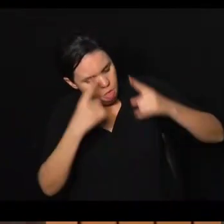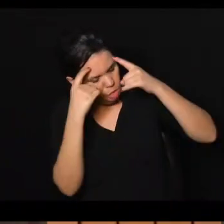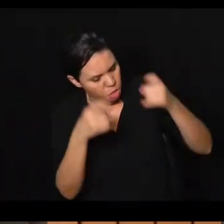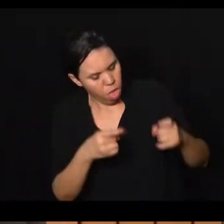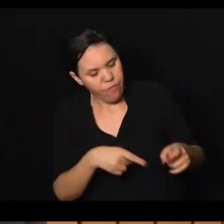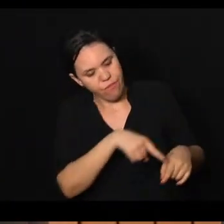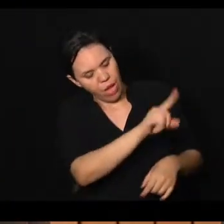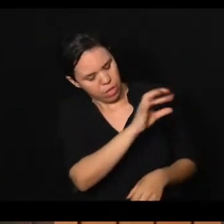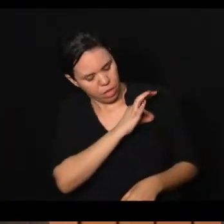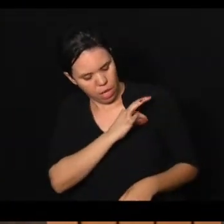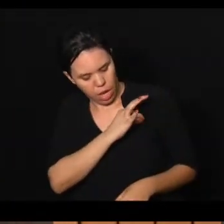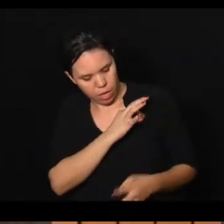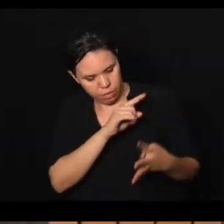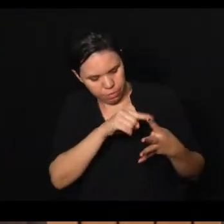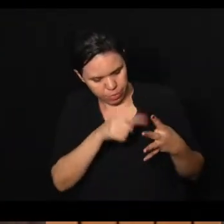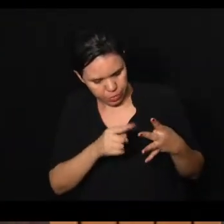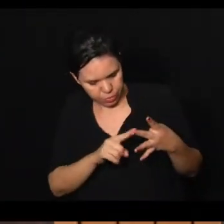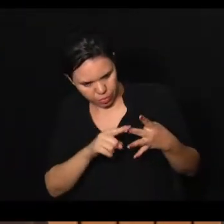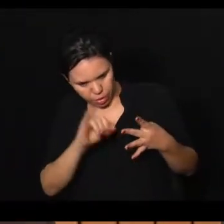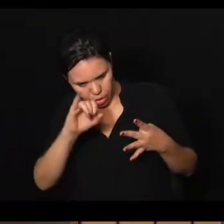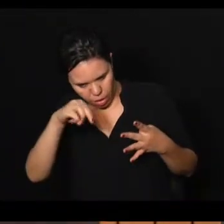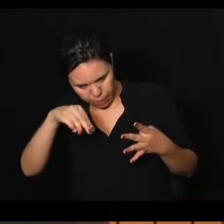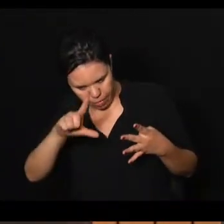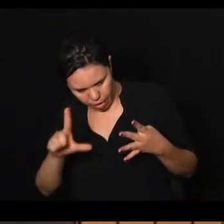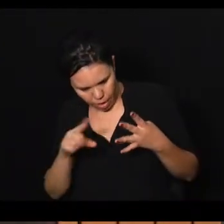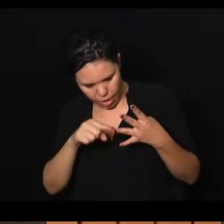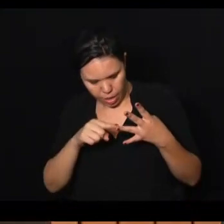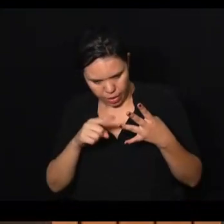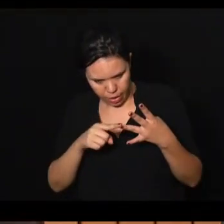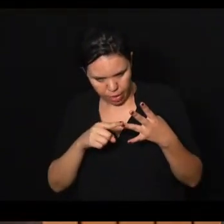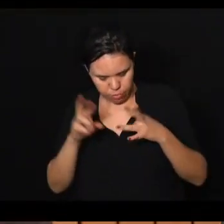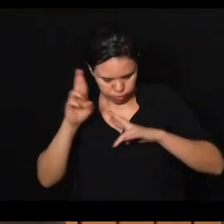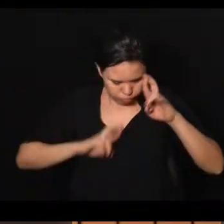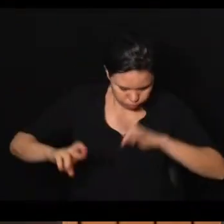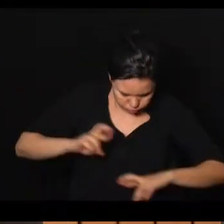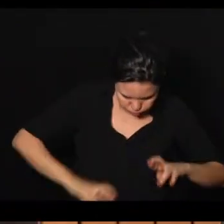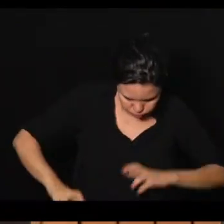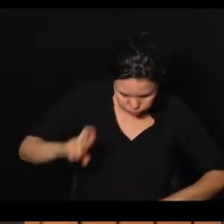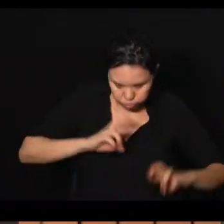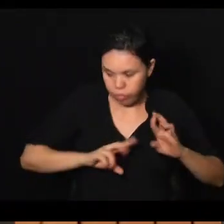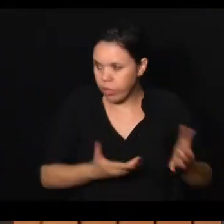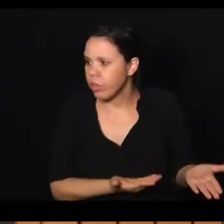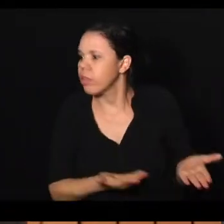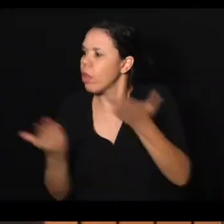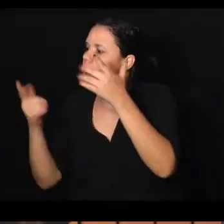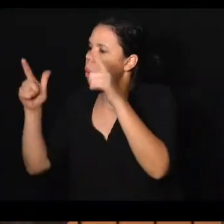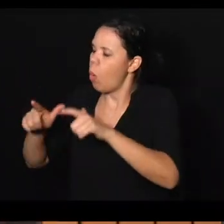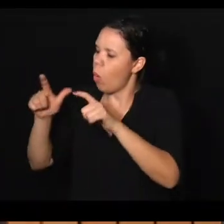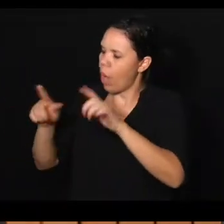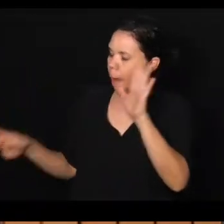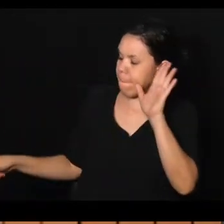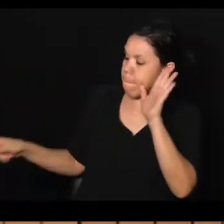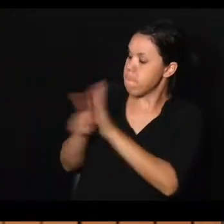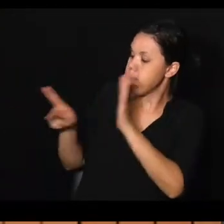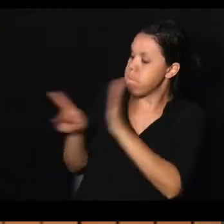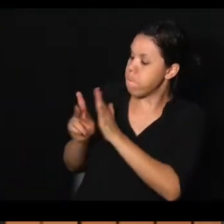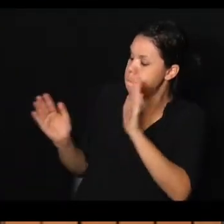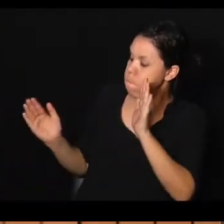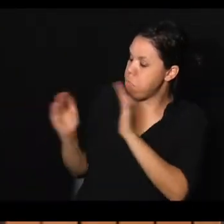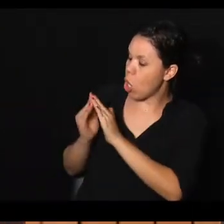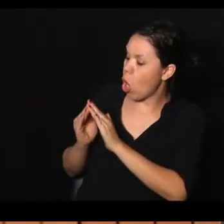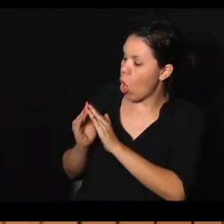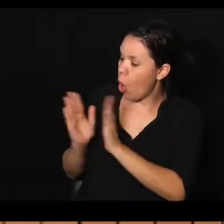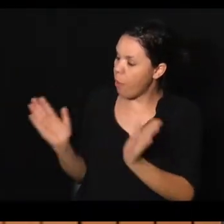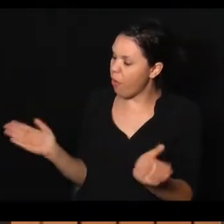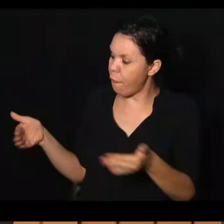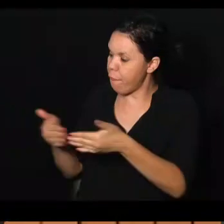pela delegacia, passa pelo ML, faz a perícia e ela era levada para um abrigo. Quando chegava no abrigo, o